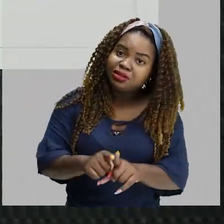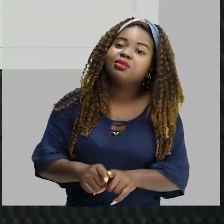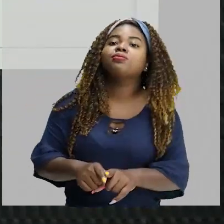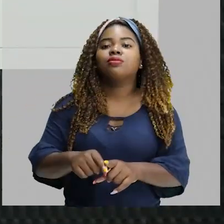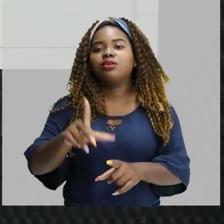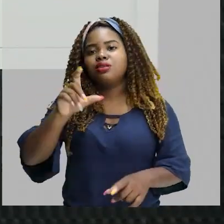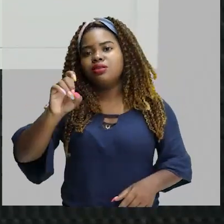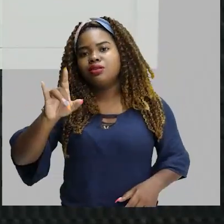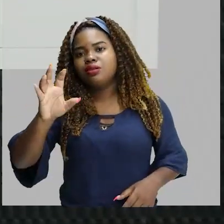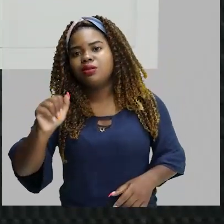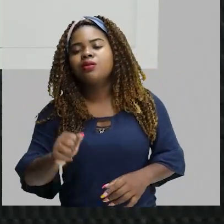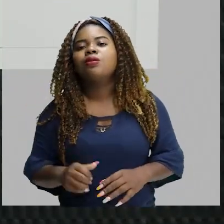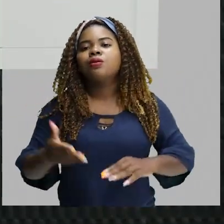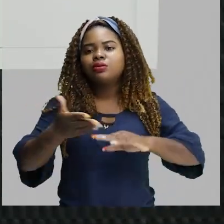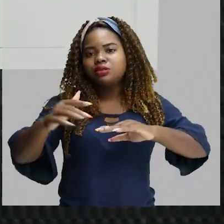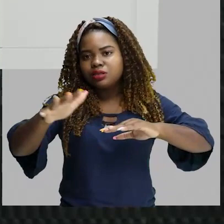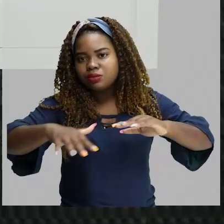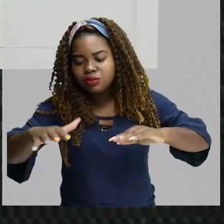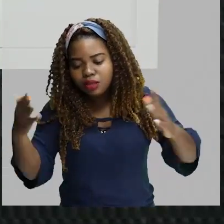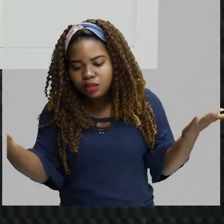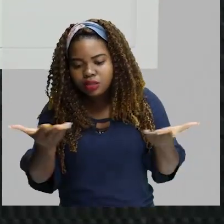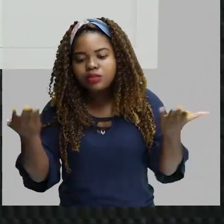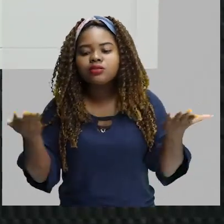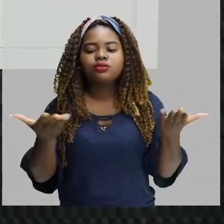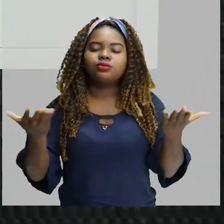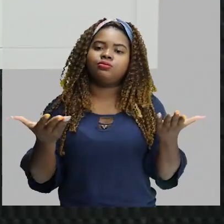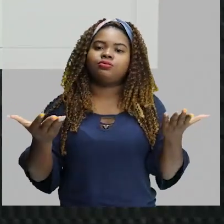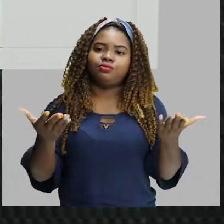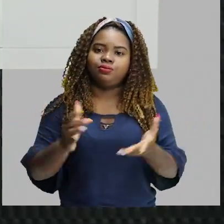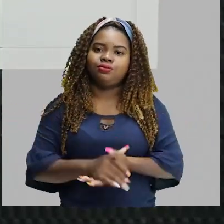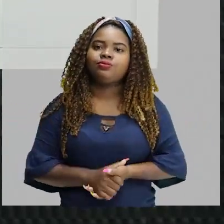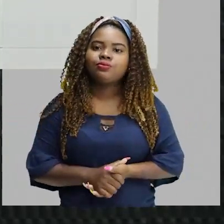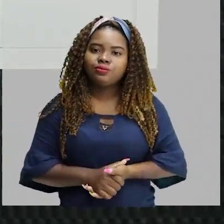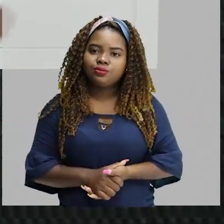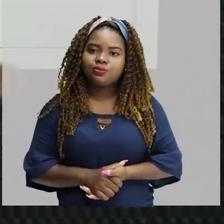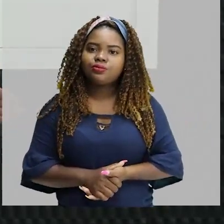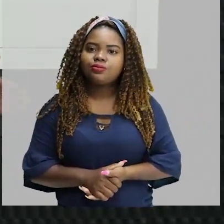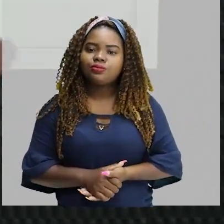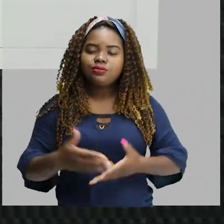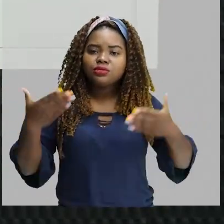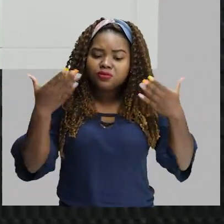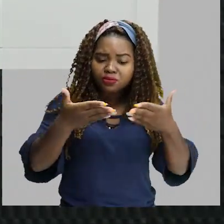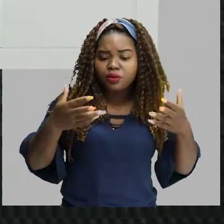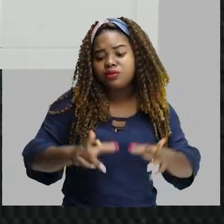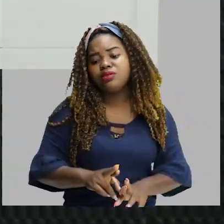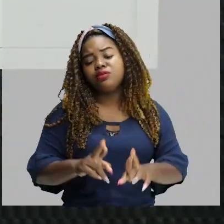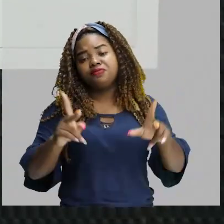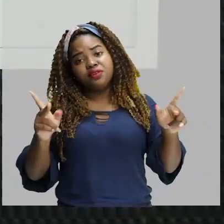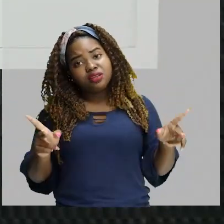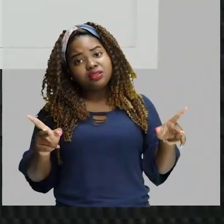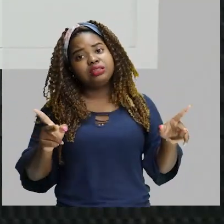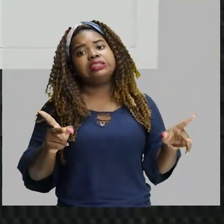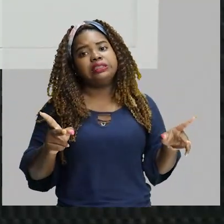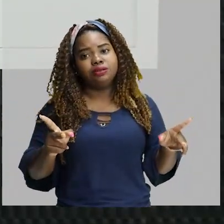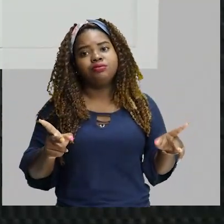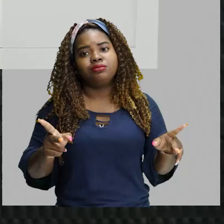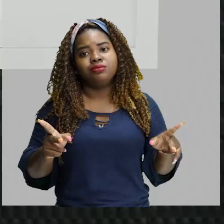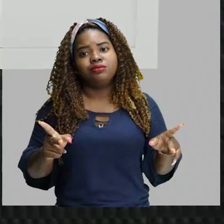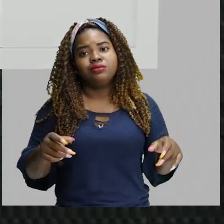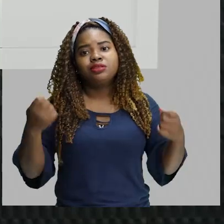moderna, daquela lógica que está à frente de Aristóteles. São focos diferentes e esses focos precisam